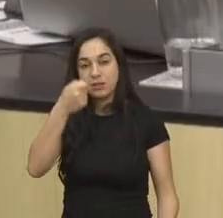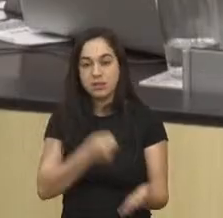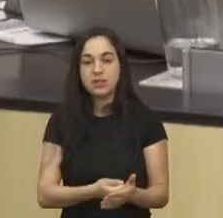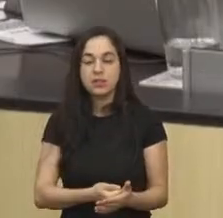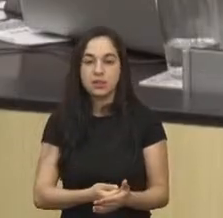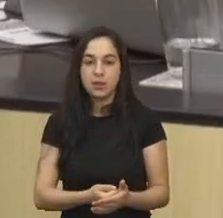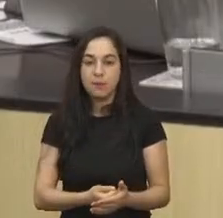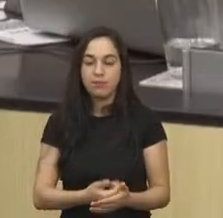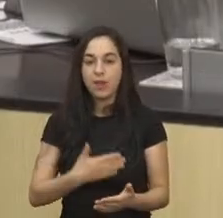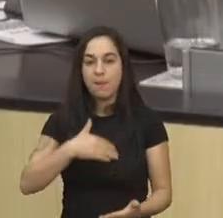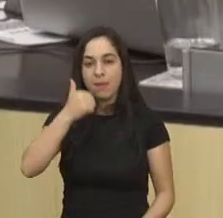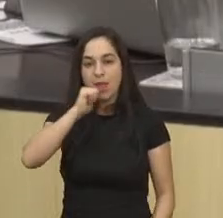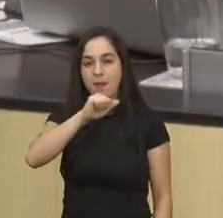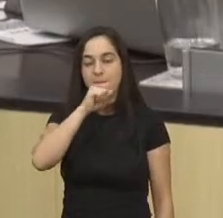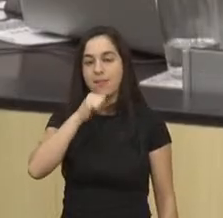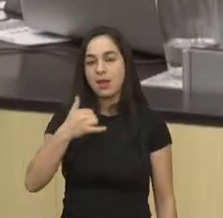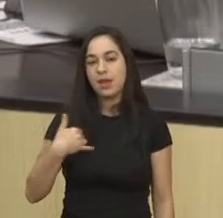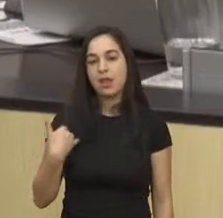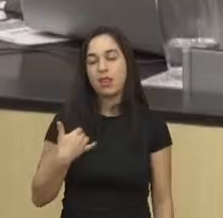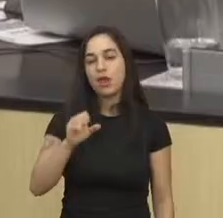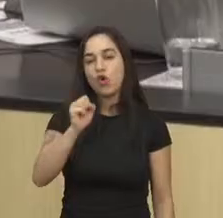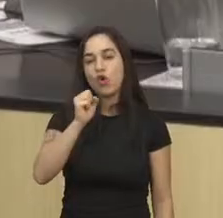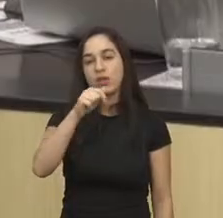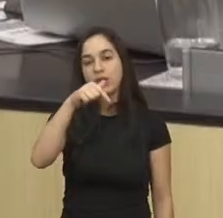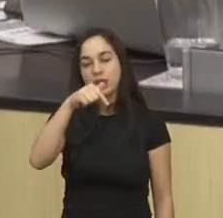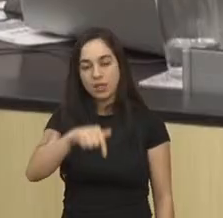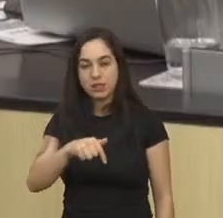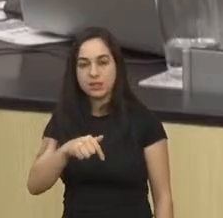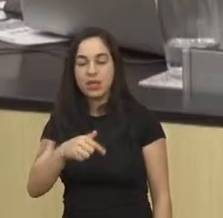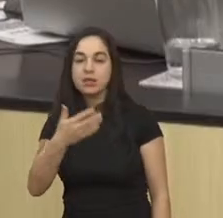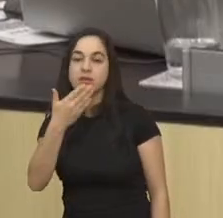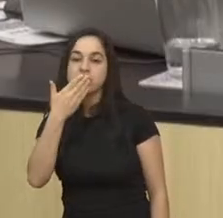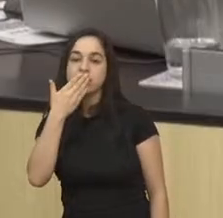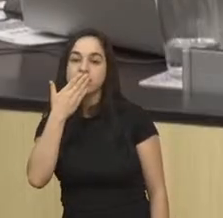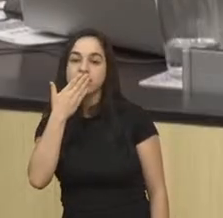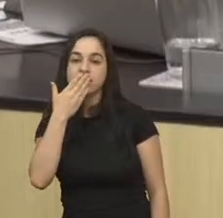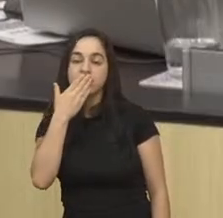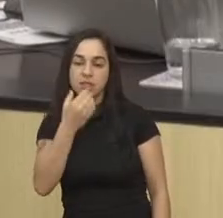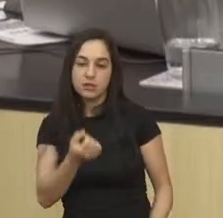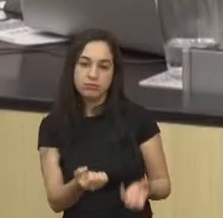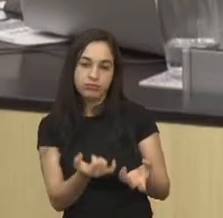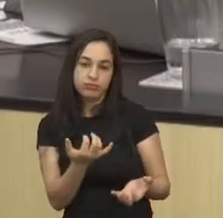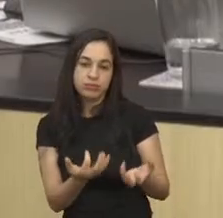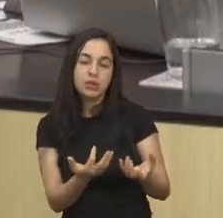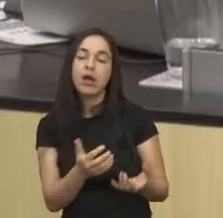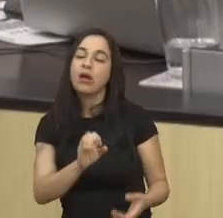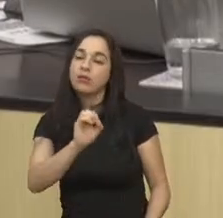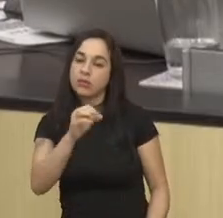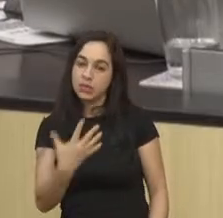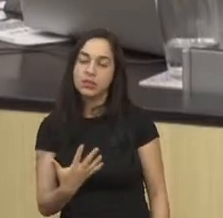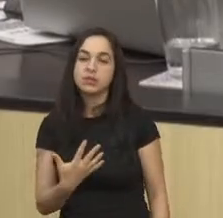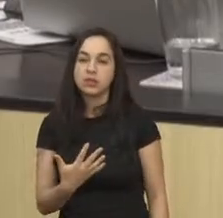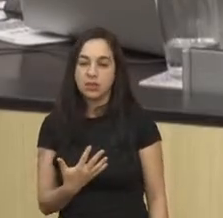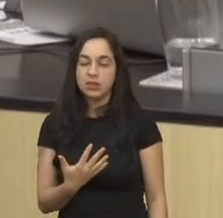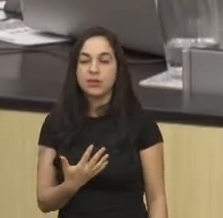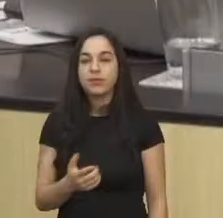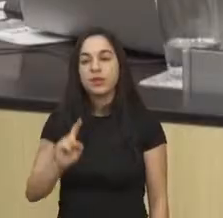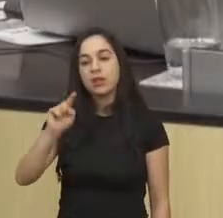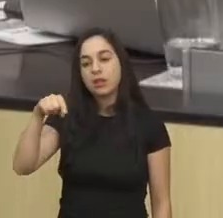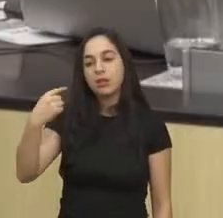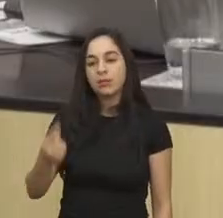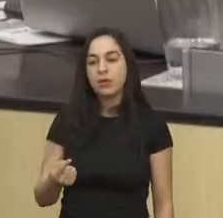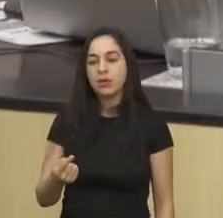aos 87 anos, mas pediu a cremação, e essa cremação foi feita, e posteriormente a